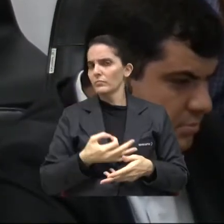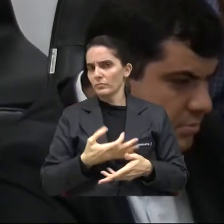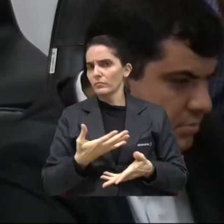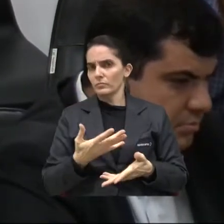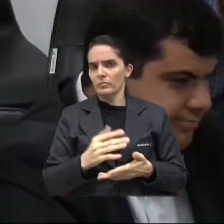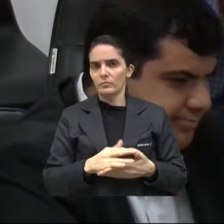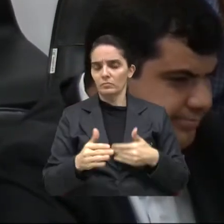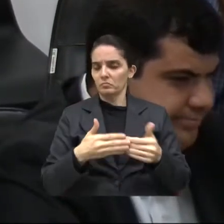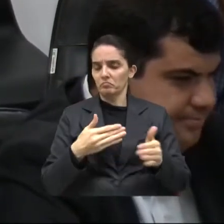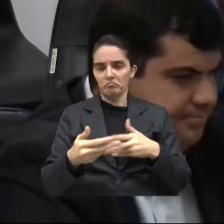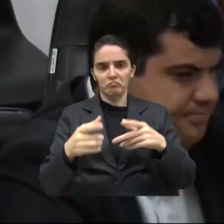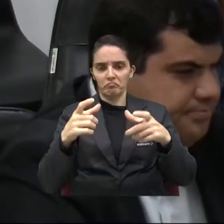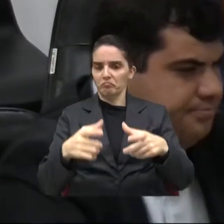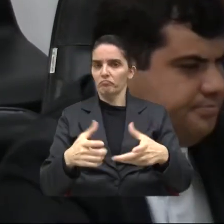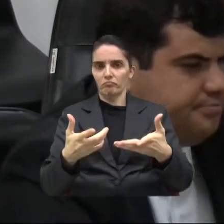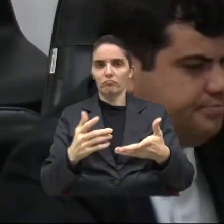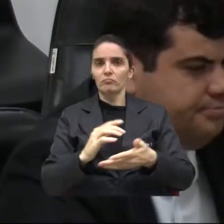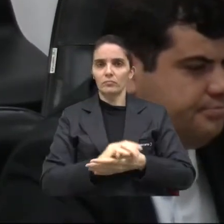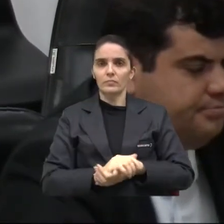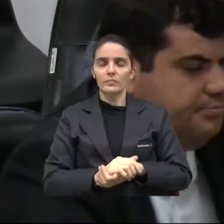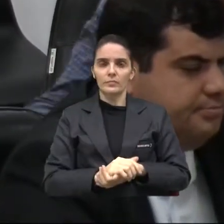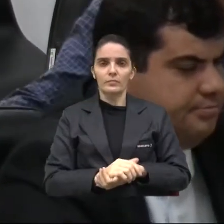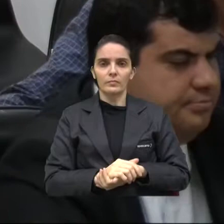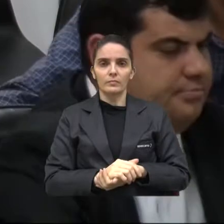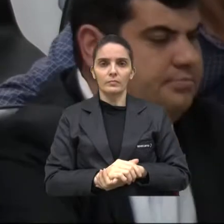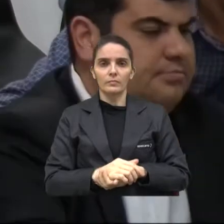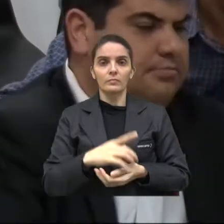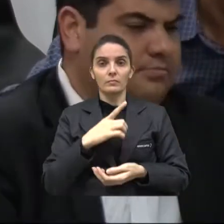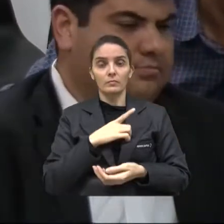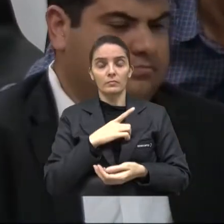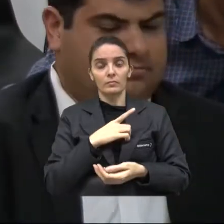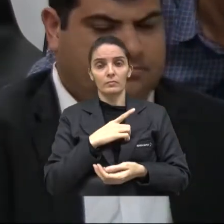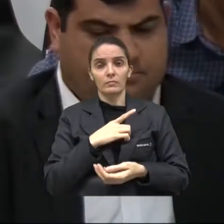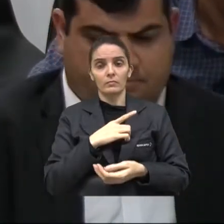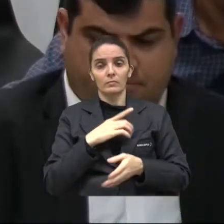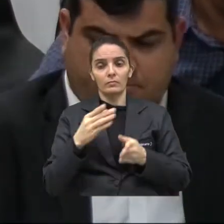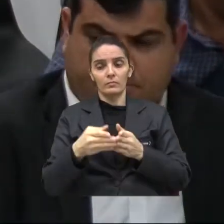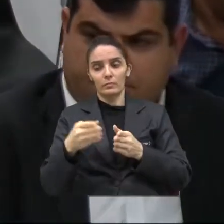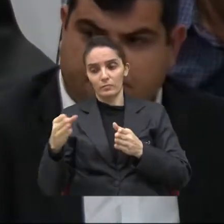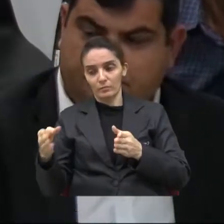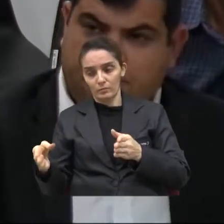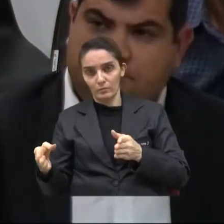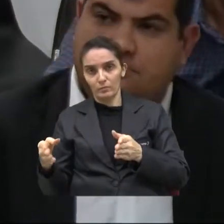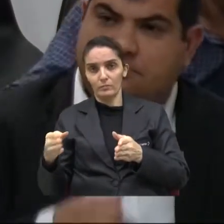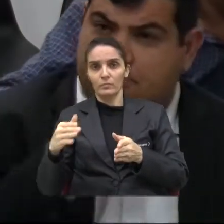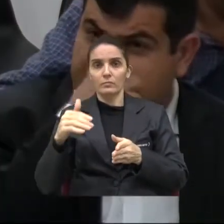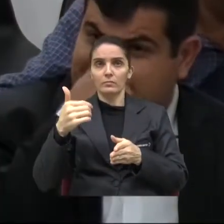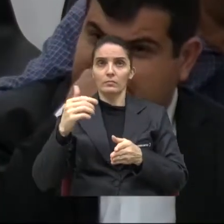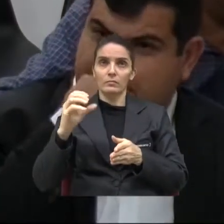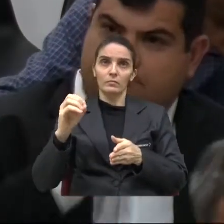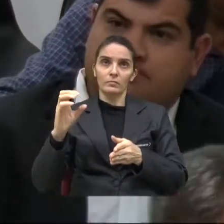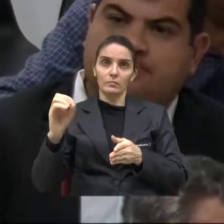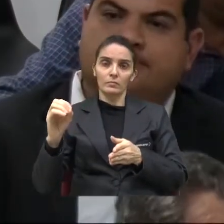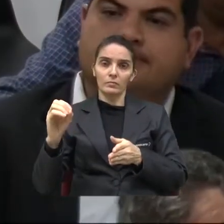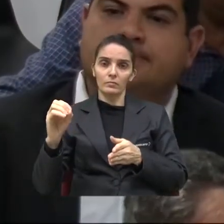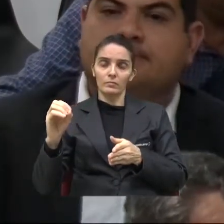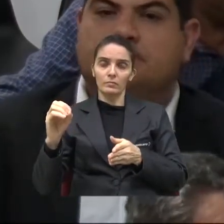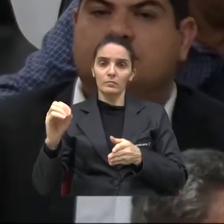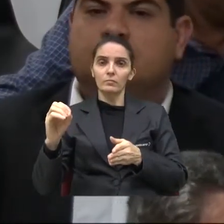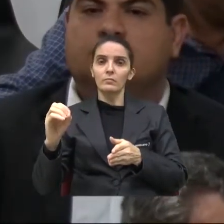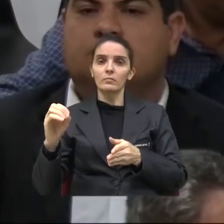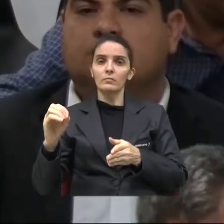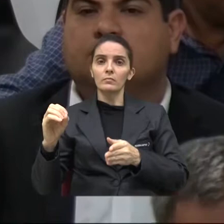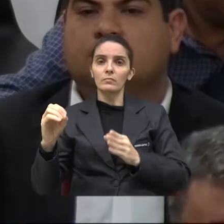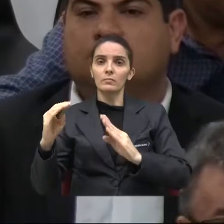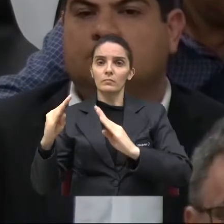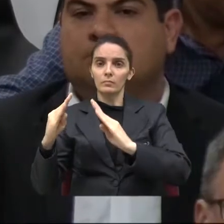segmento. Agora, lembrando que existem as contrapartidas. Uma delas são 100 imóveis para